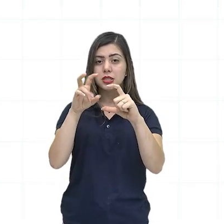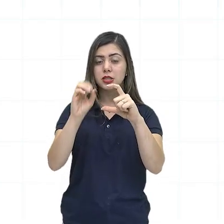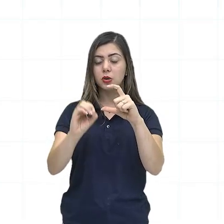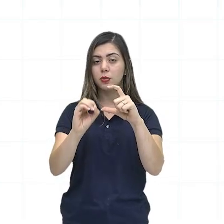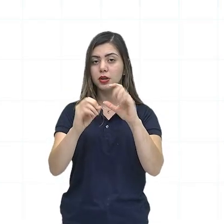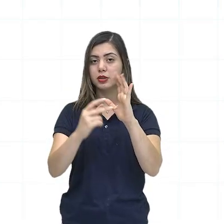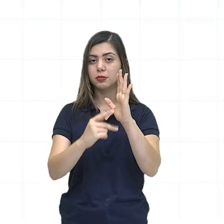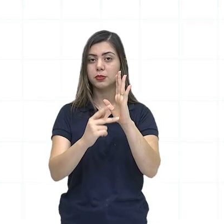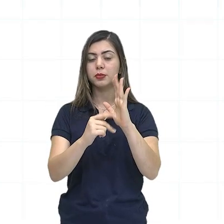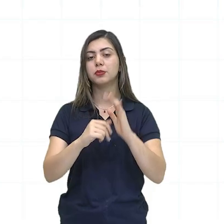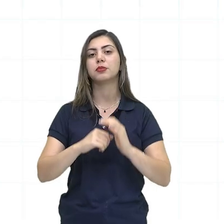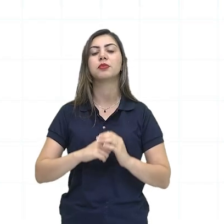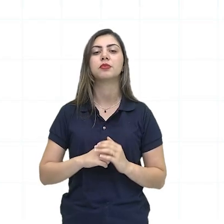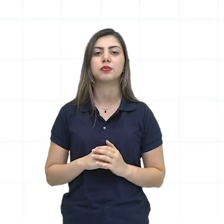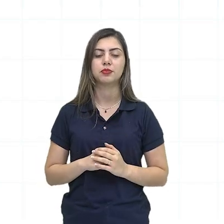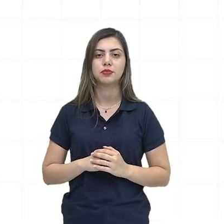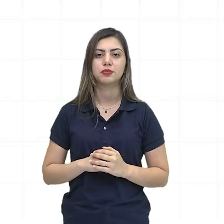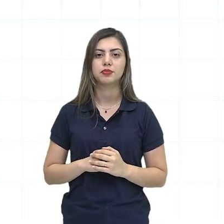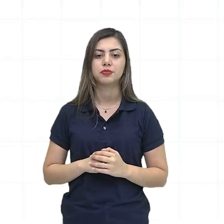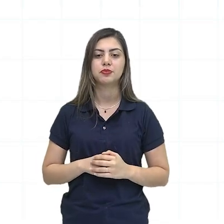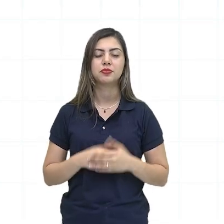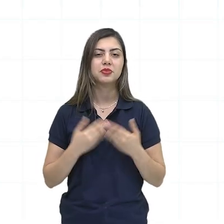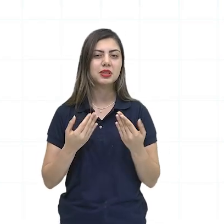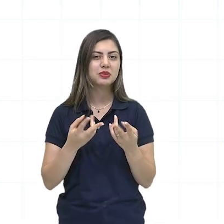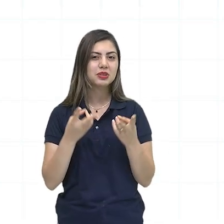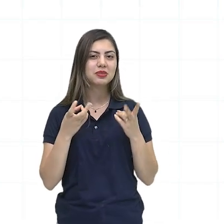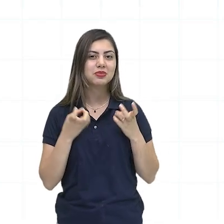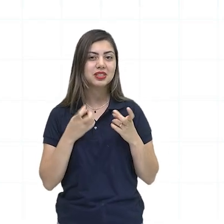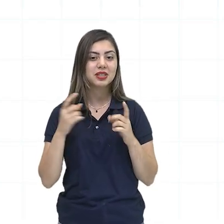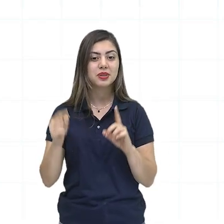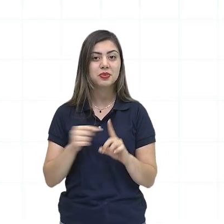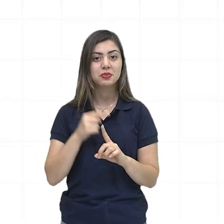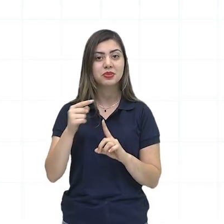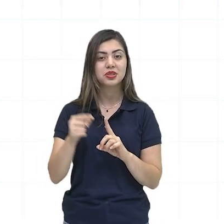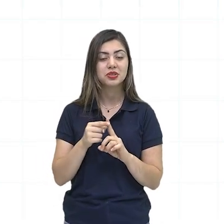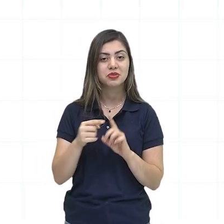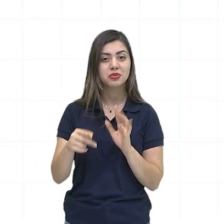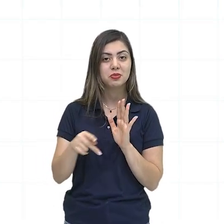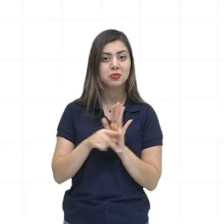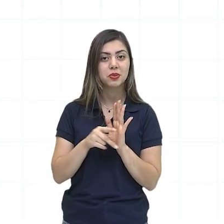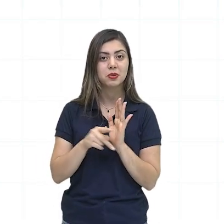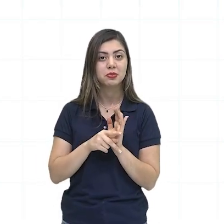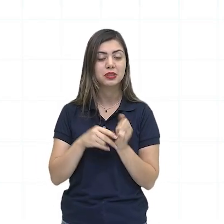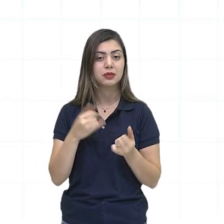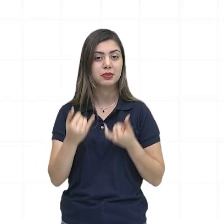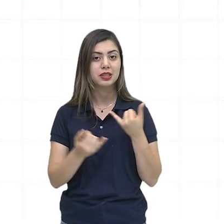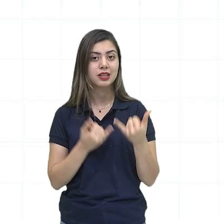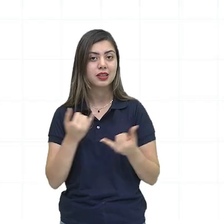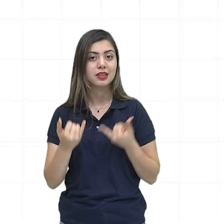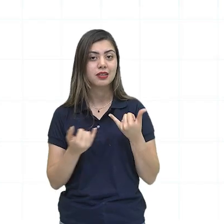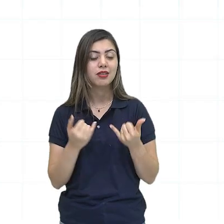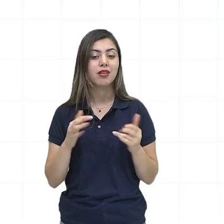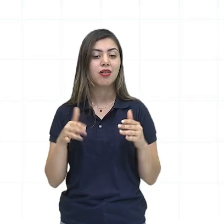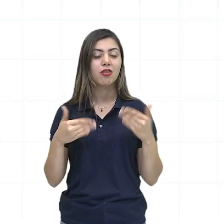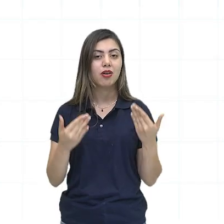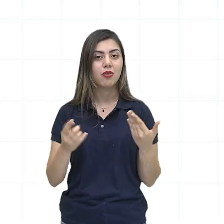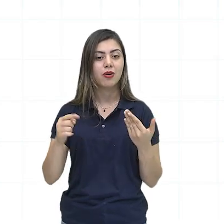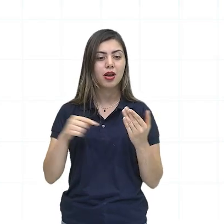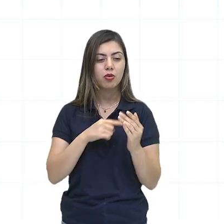menor vale 50 pontos. Então, o objetivo do nosso jogador ali é acertar o